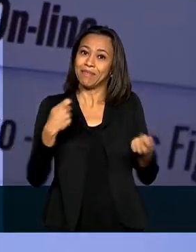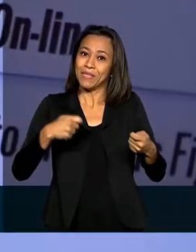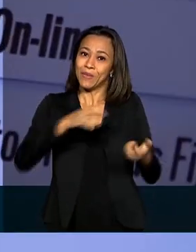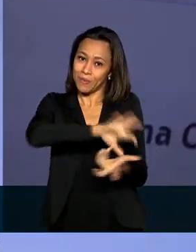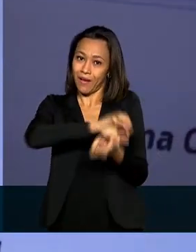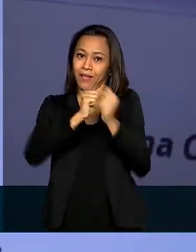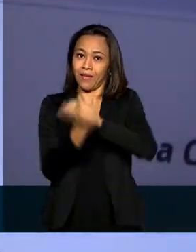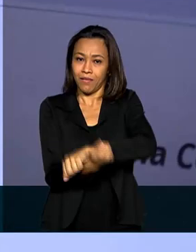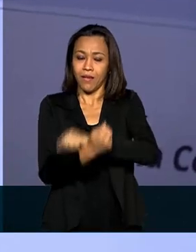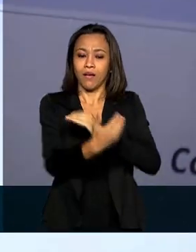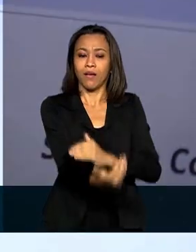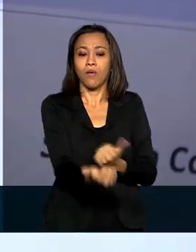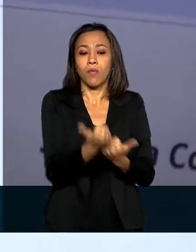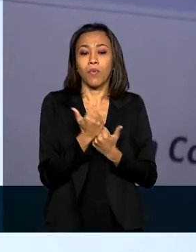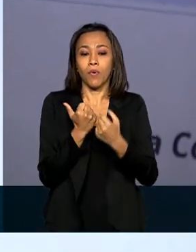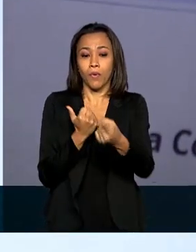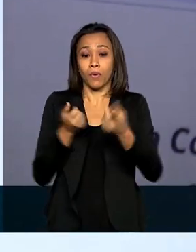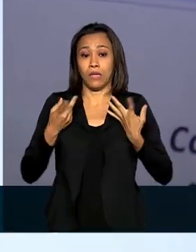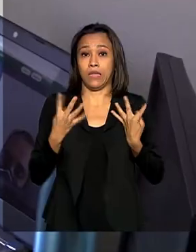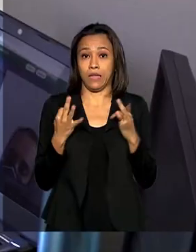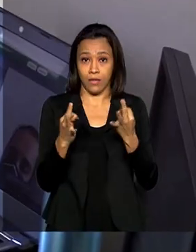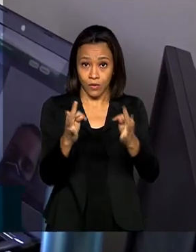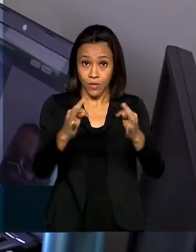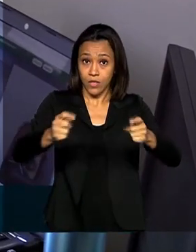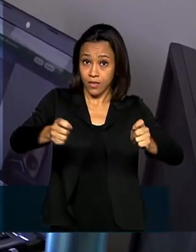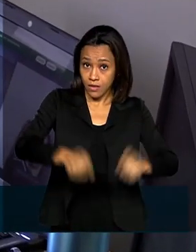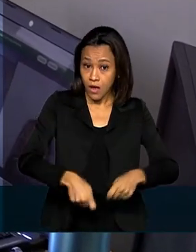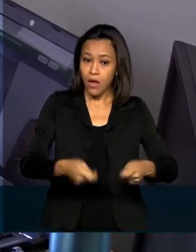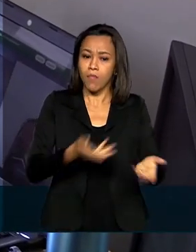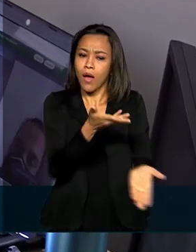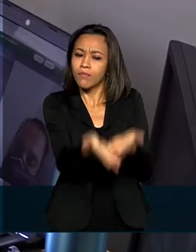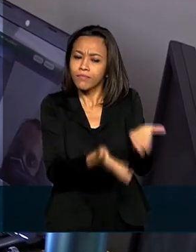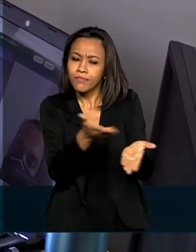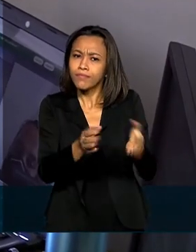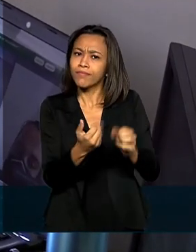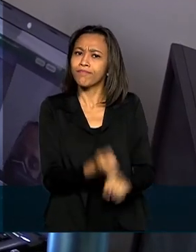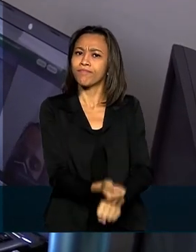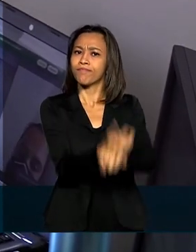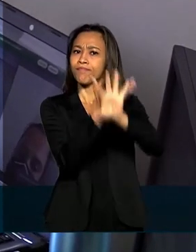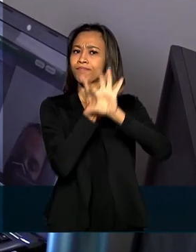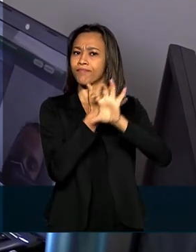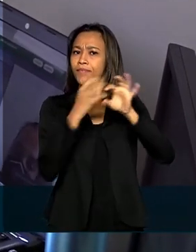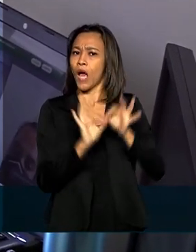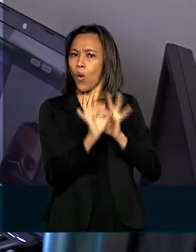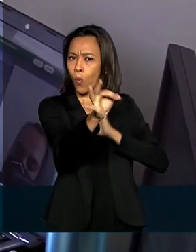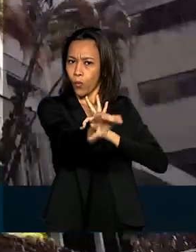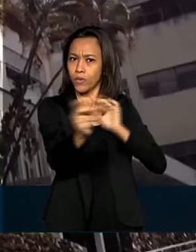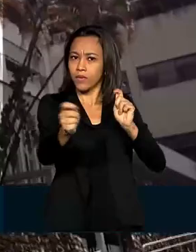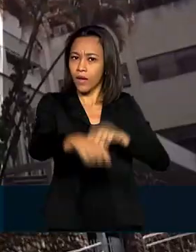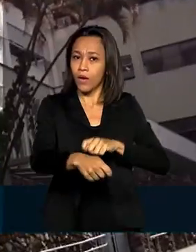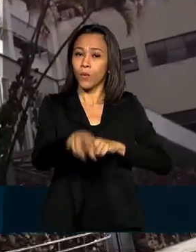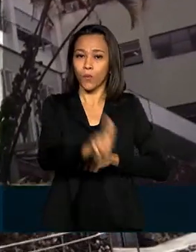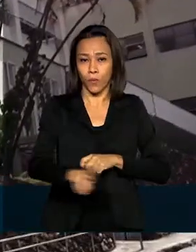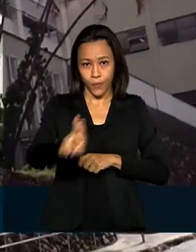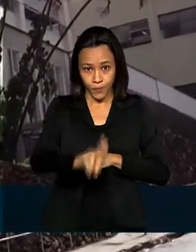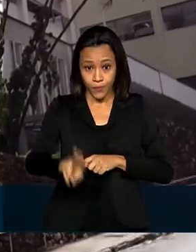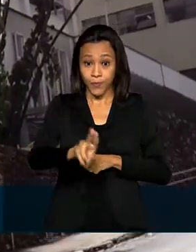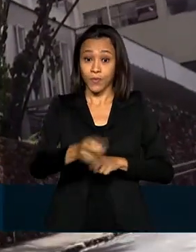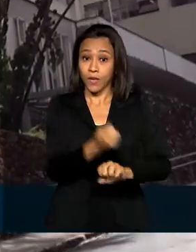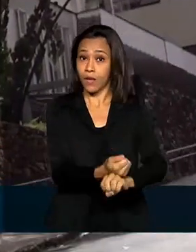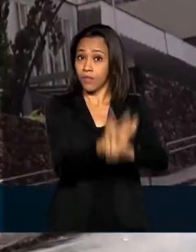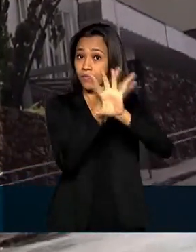a ajuda da tecnologia, é possível dar assistência à distância. O uso da telemedicina está